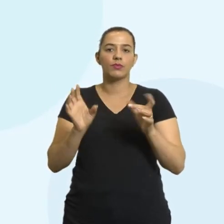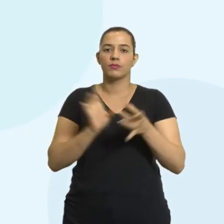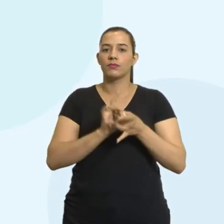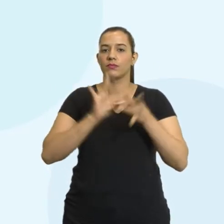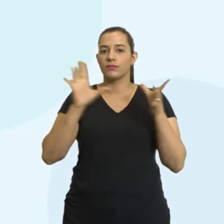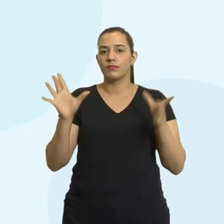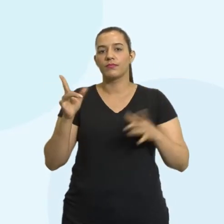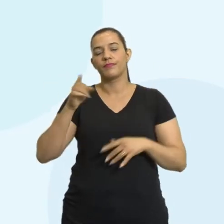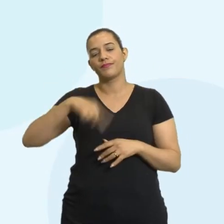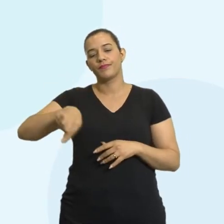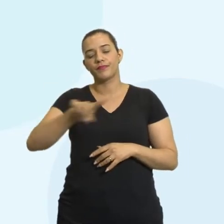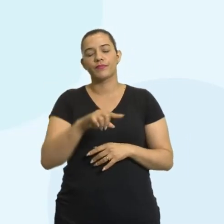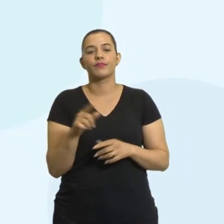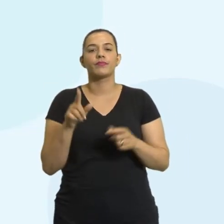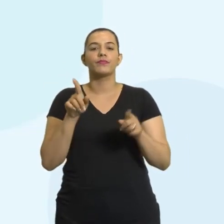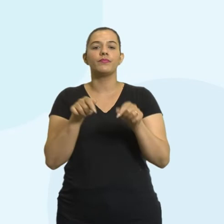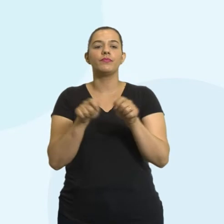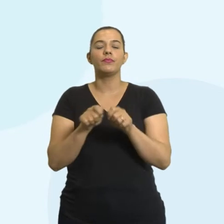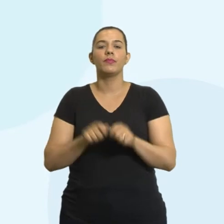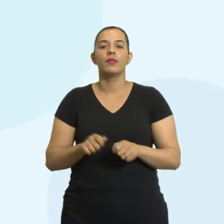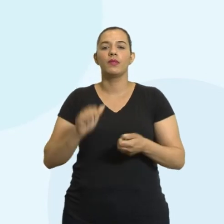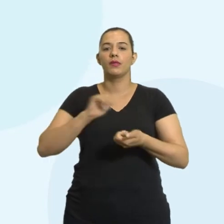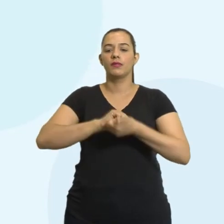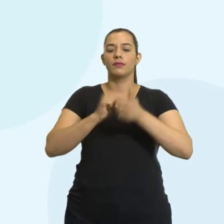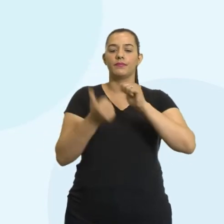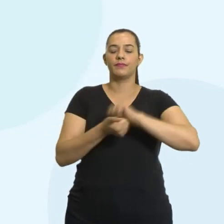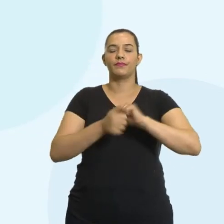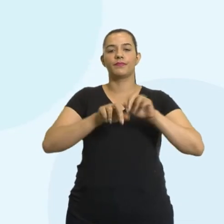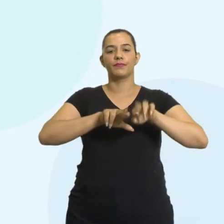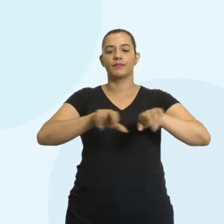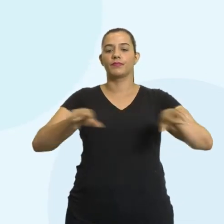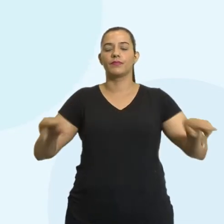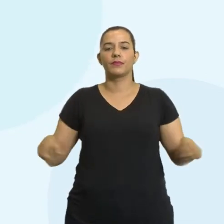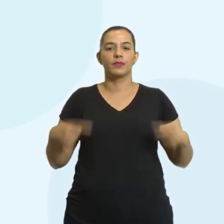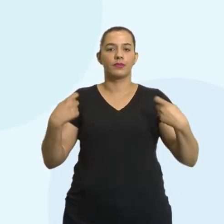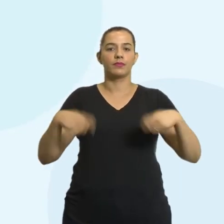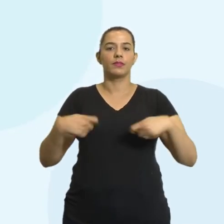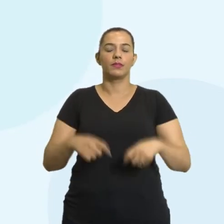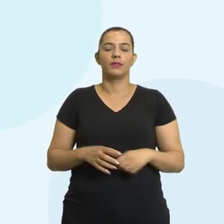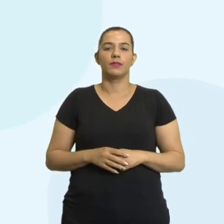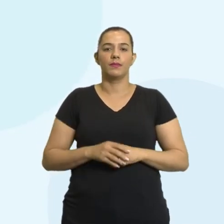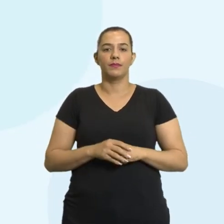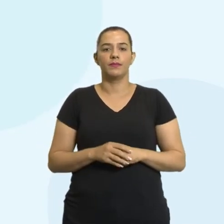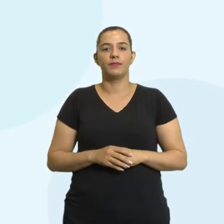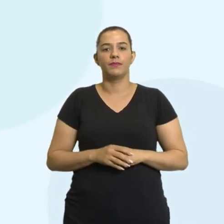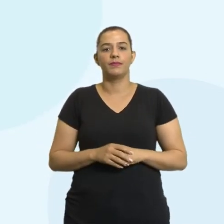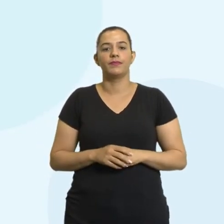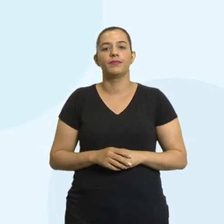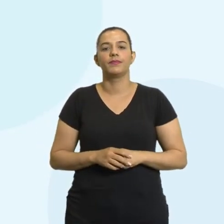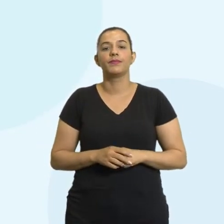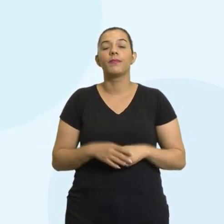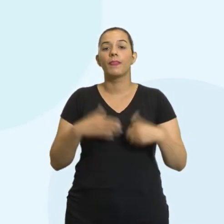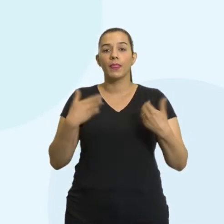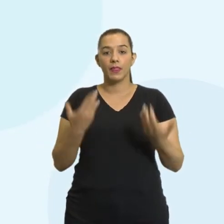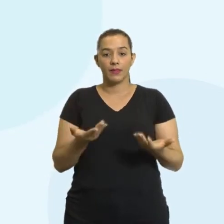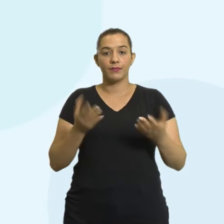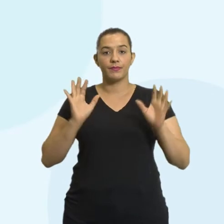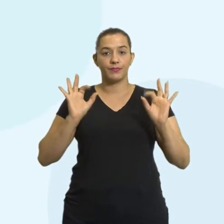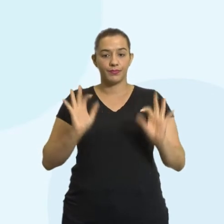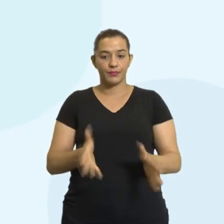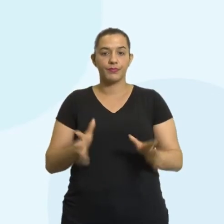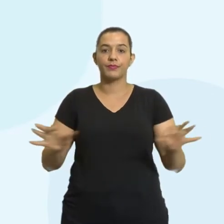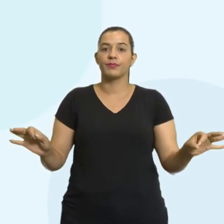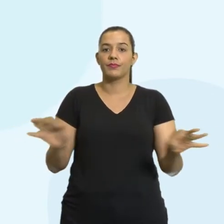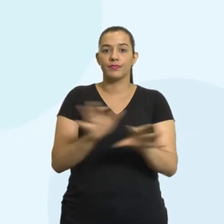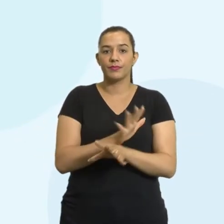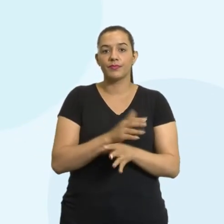realizar as adaptações, as variações que forem necessárias. Realizada essa distribuição, então os